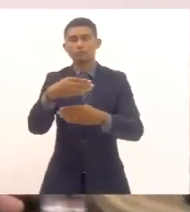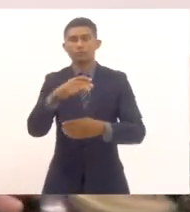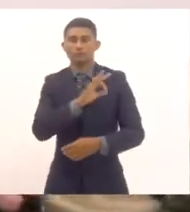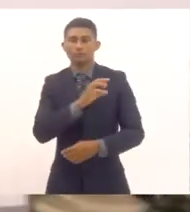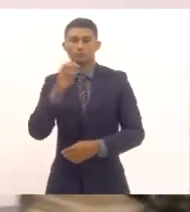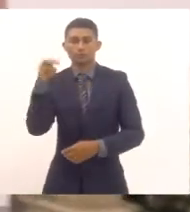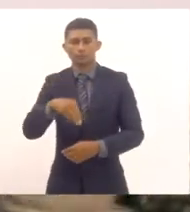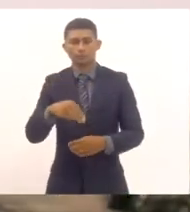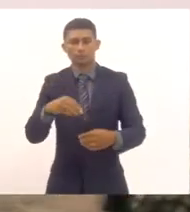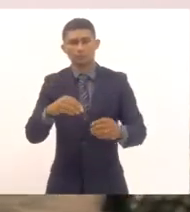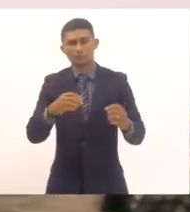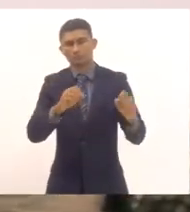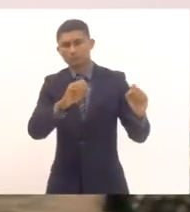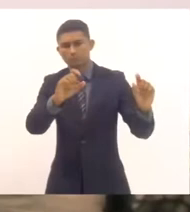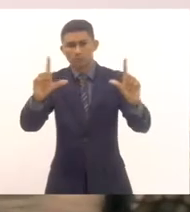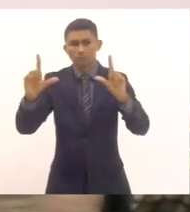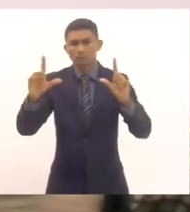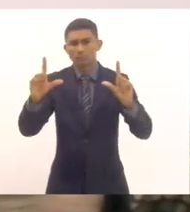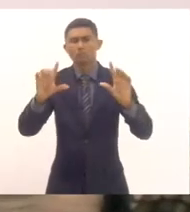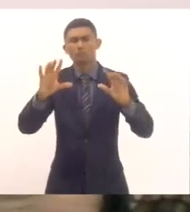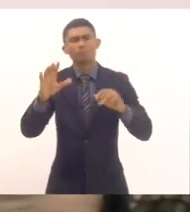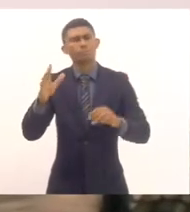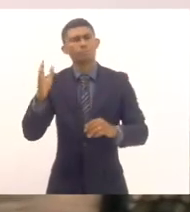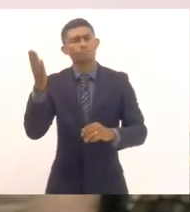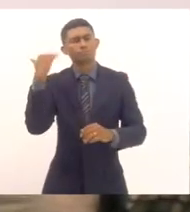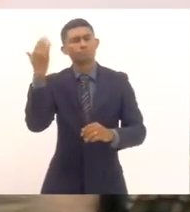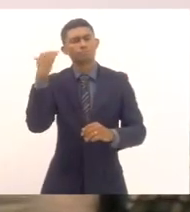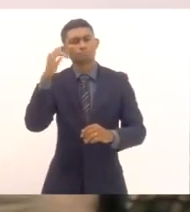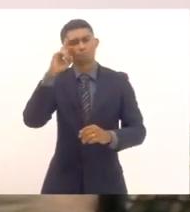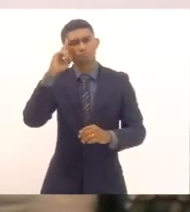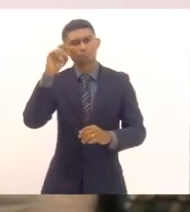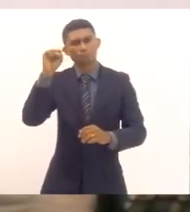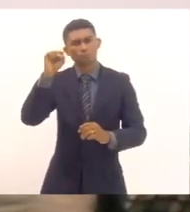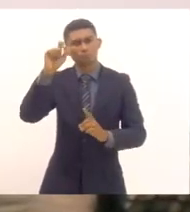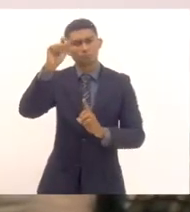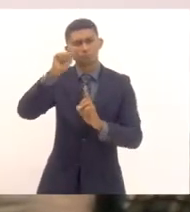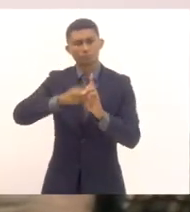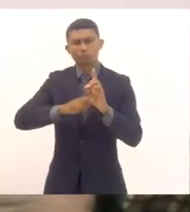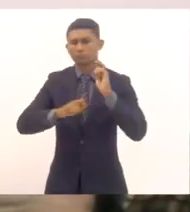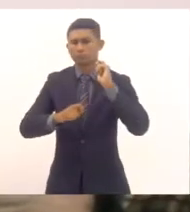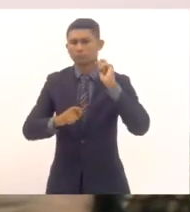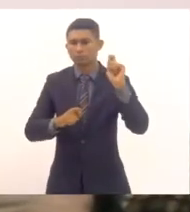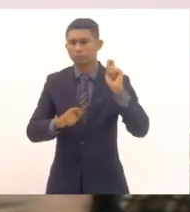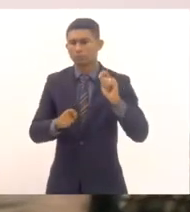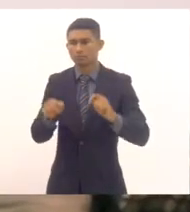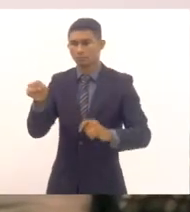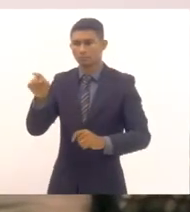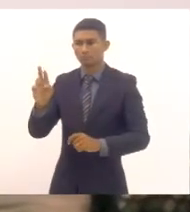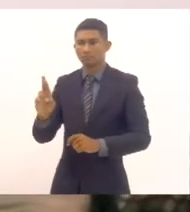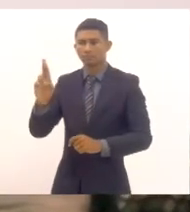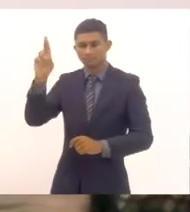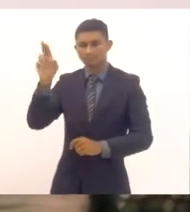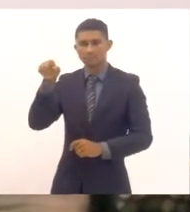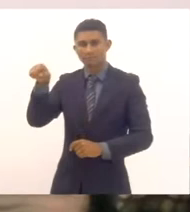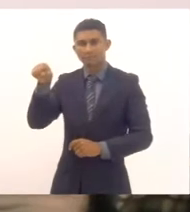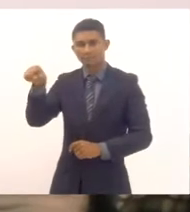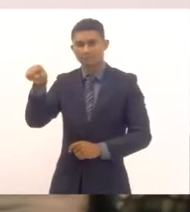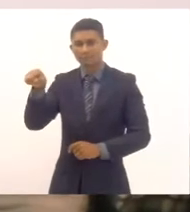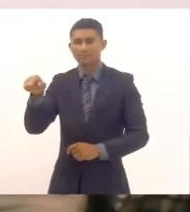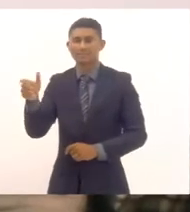lá naquele momento aquele momento foi no dia oito de Abril Que bom para o nosso é comandante do